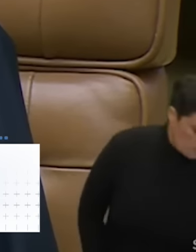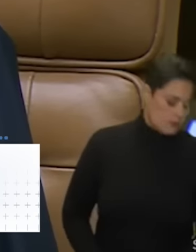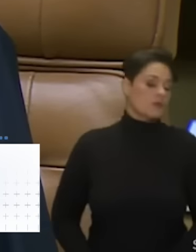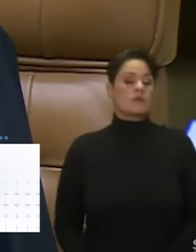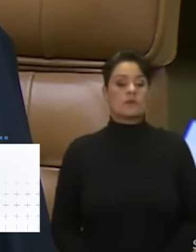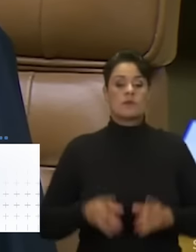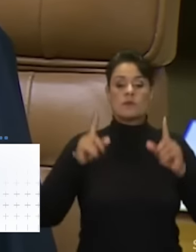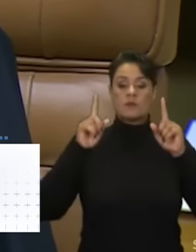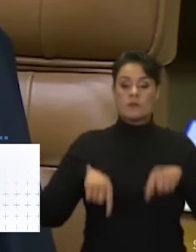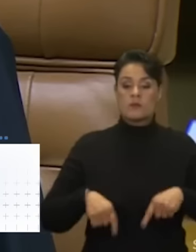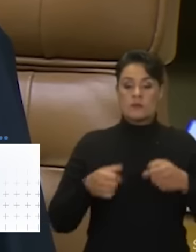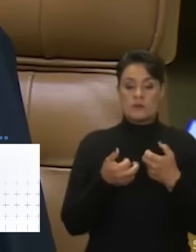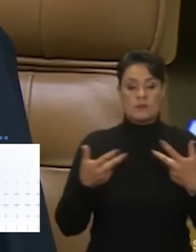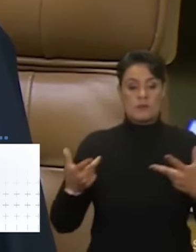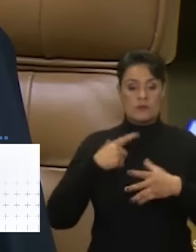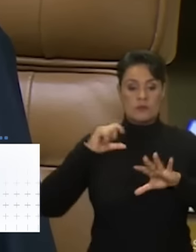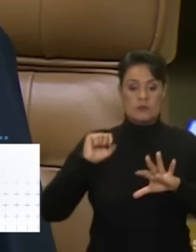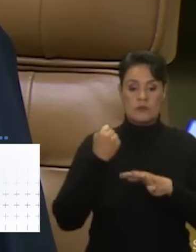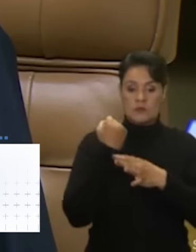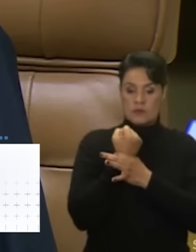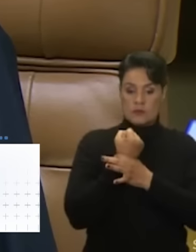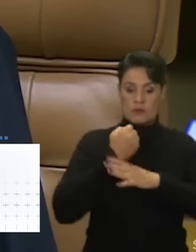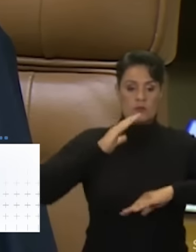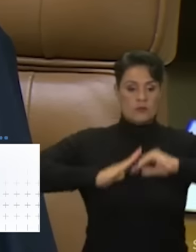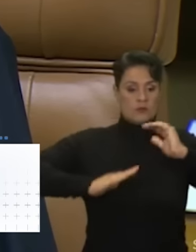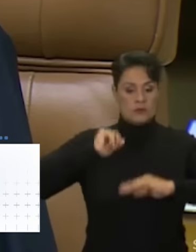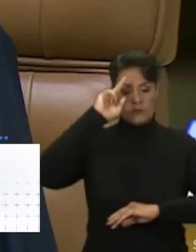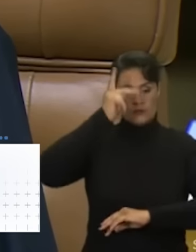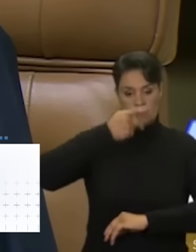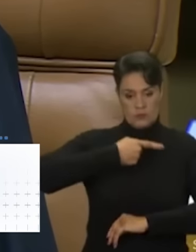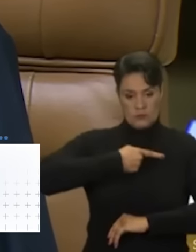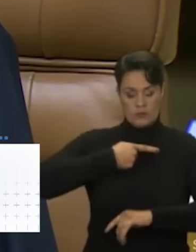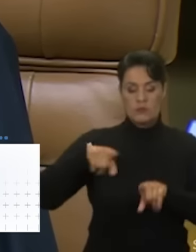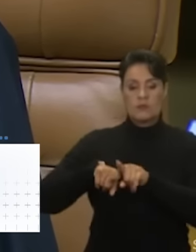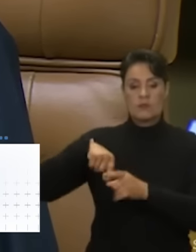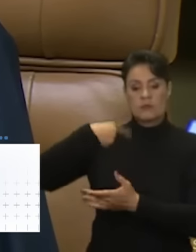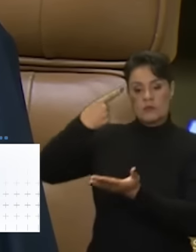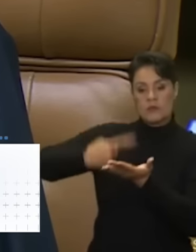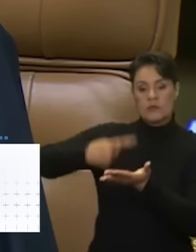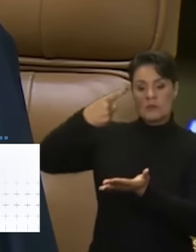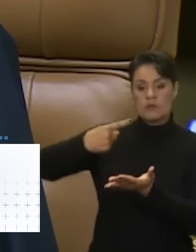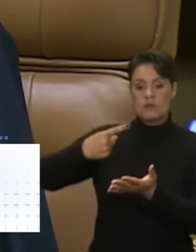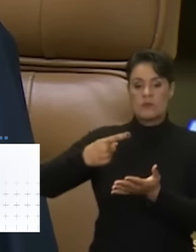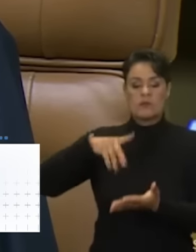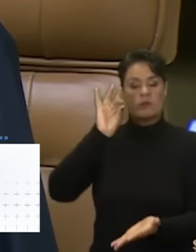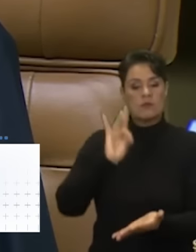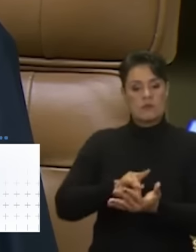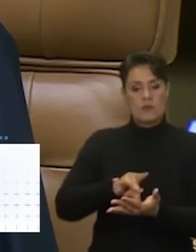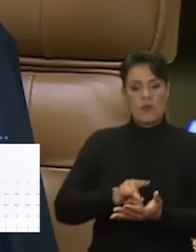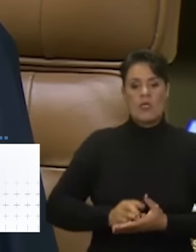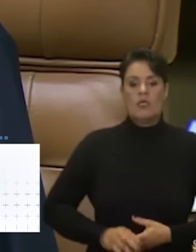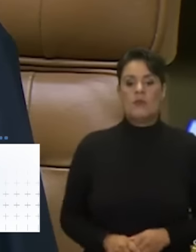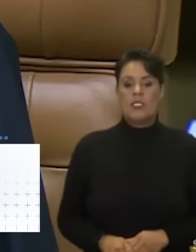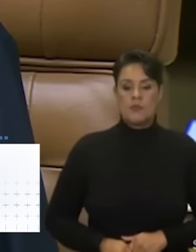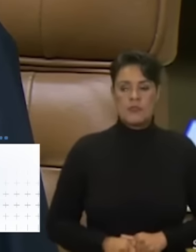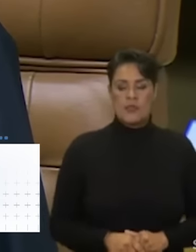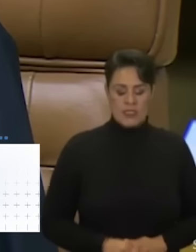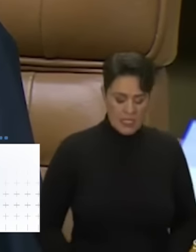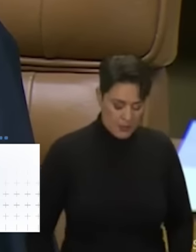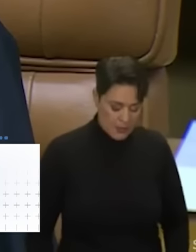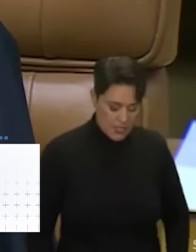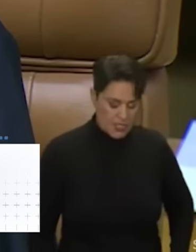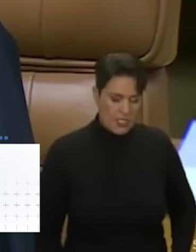e garantias individuais e pelo compromisso inegociável com a verdade. A independência judicial é uma das pedras